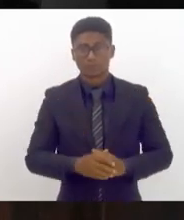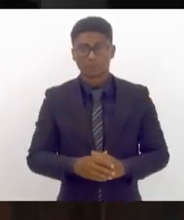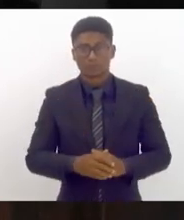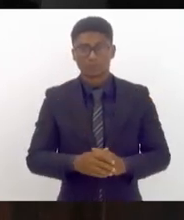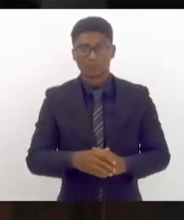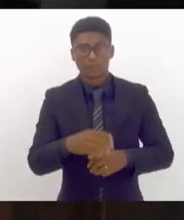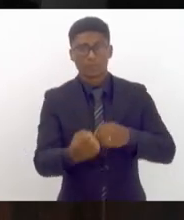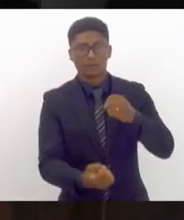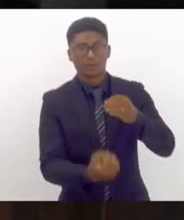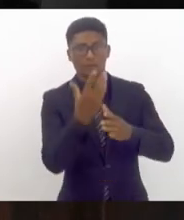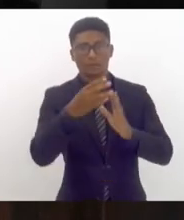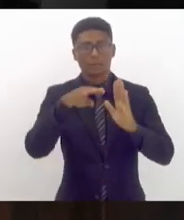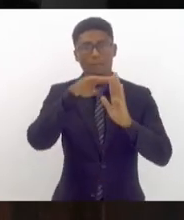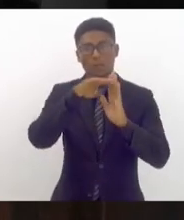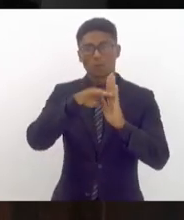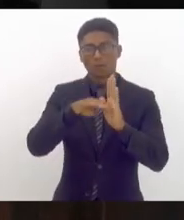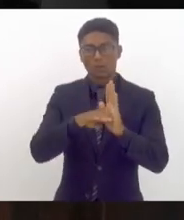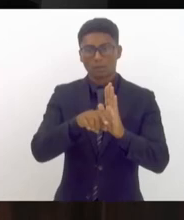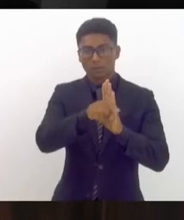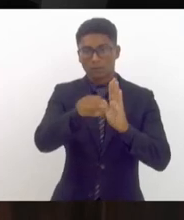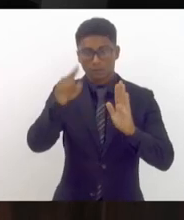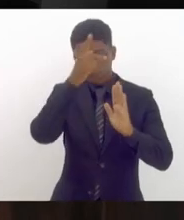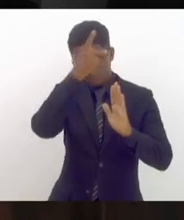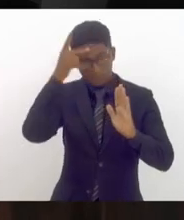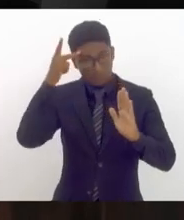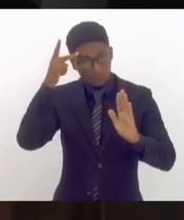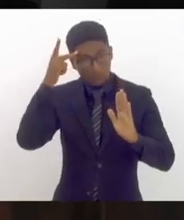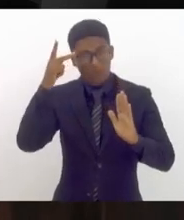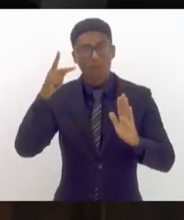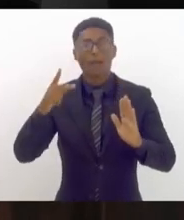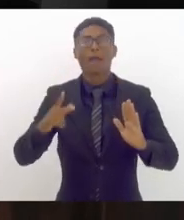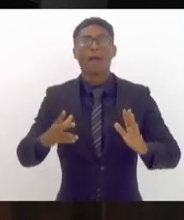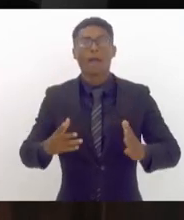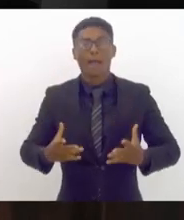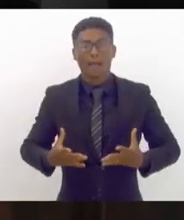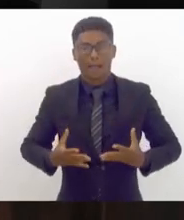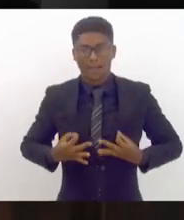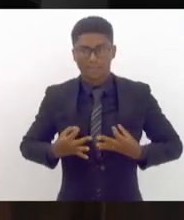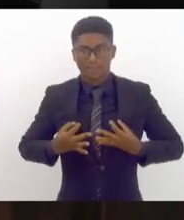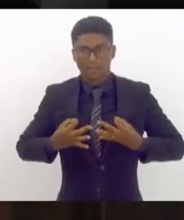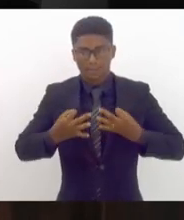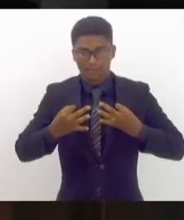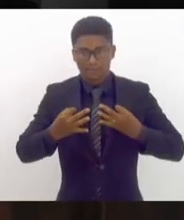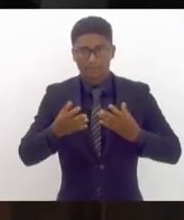do Programa de Atenção à Pessoa com Câncer, que submetida à quimioterapia